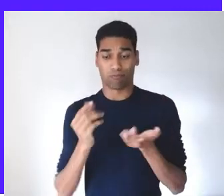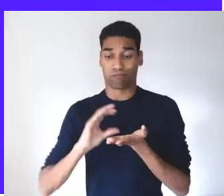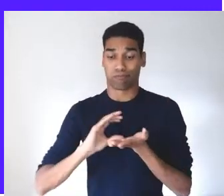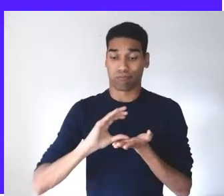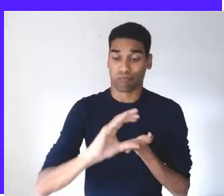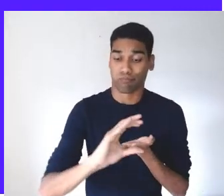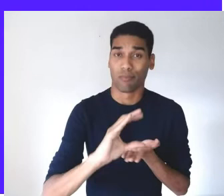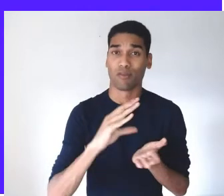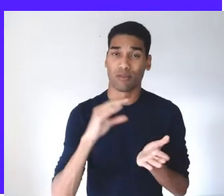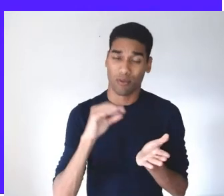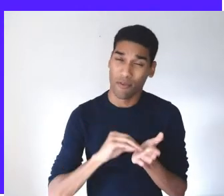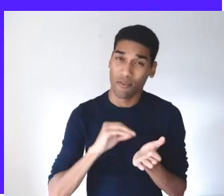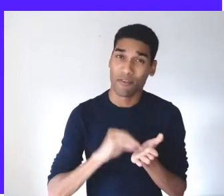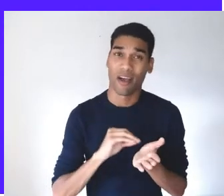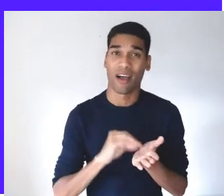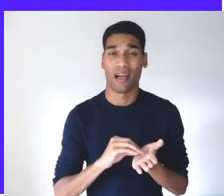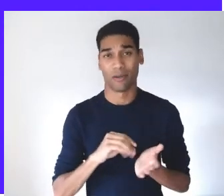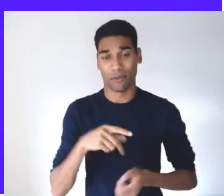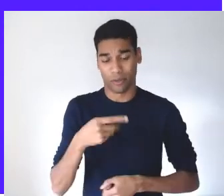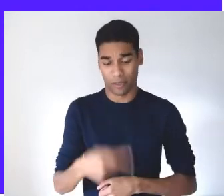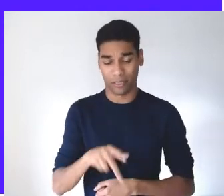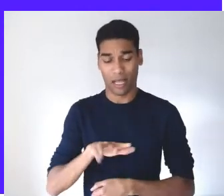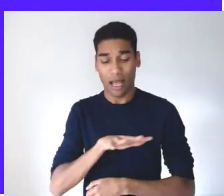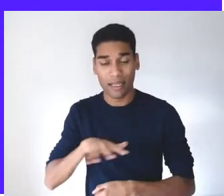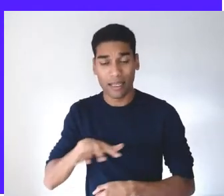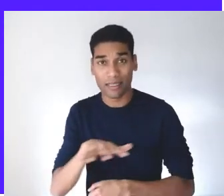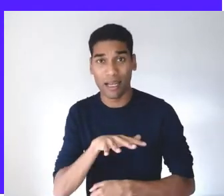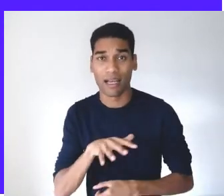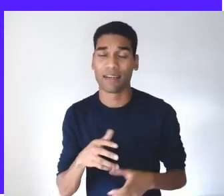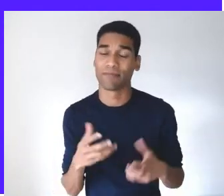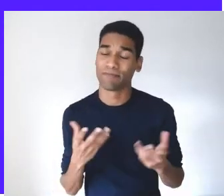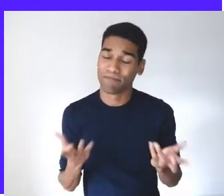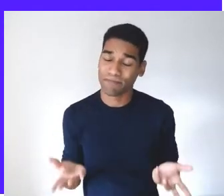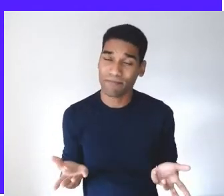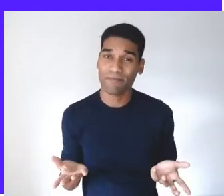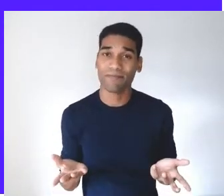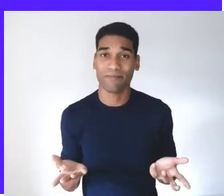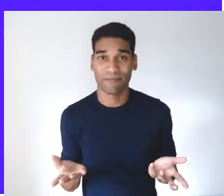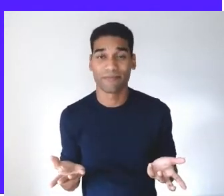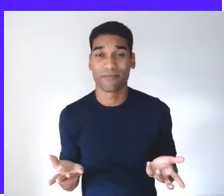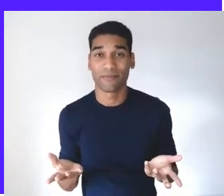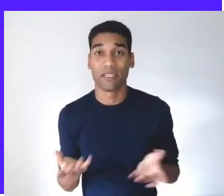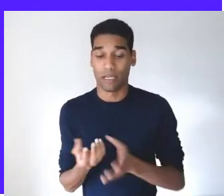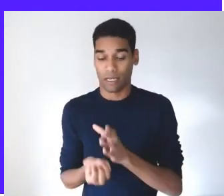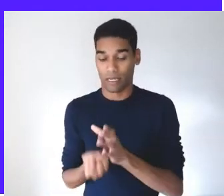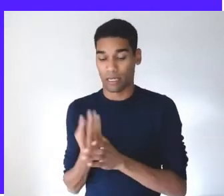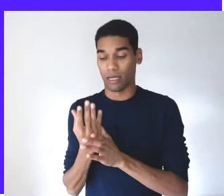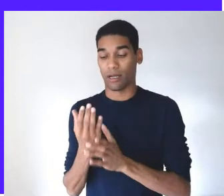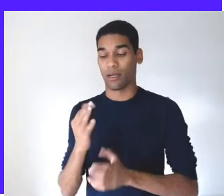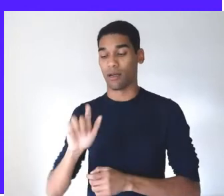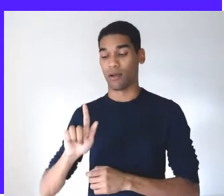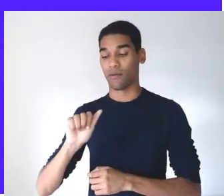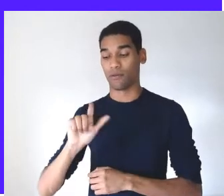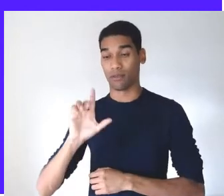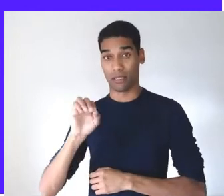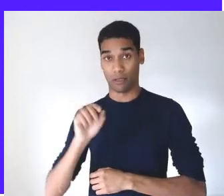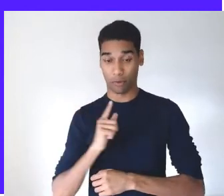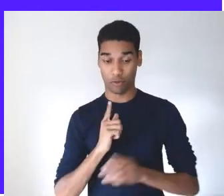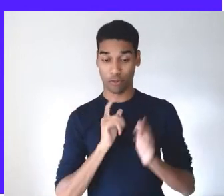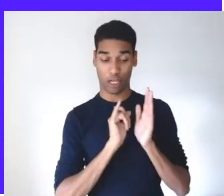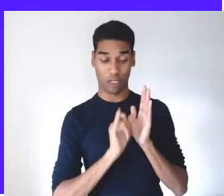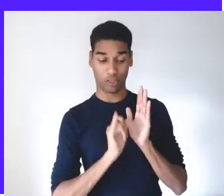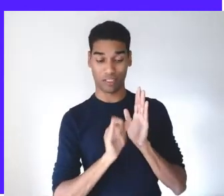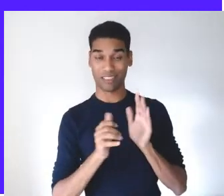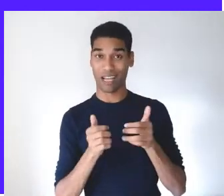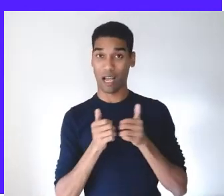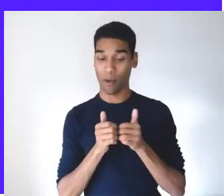nossa área, e, enfim, a Fundação Gabo estava com o edital aberto, envolvia uma bolsa,